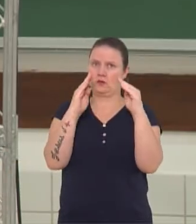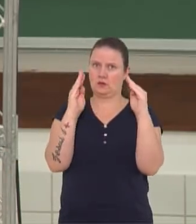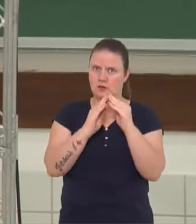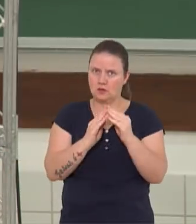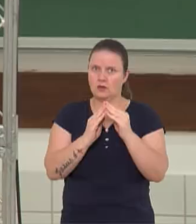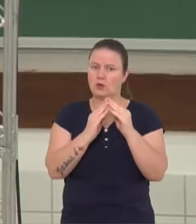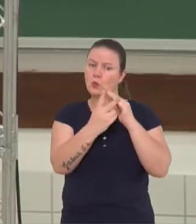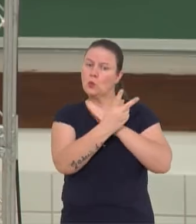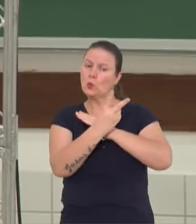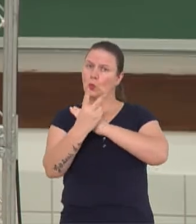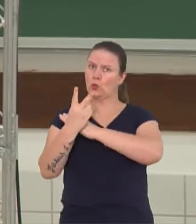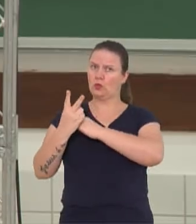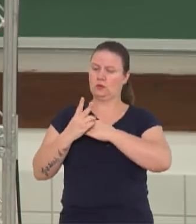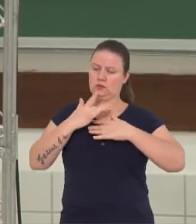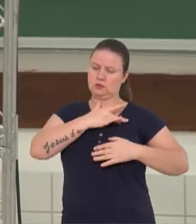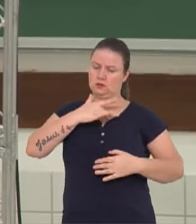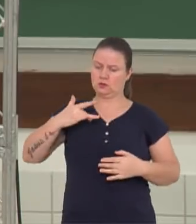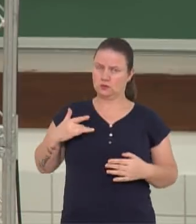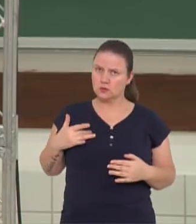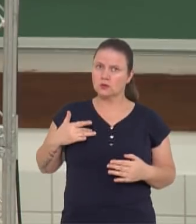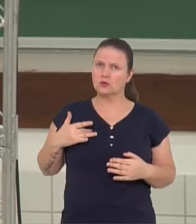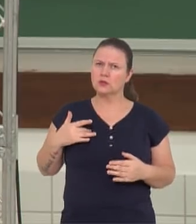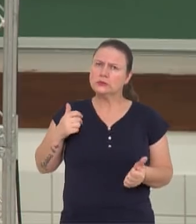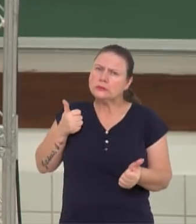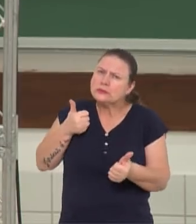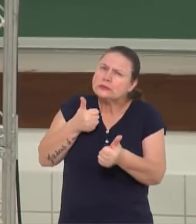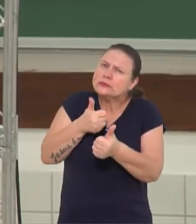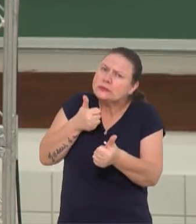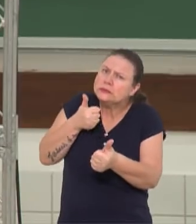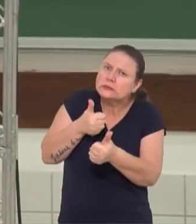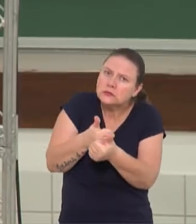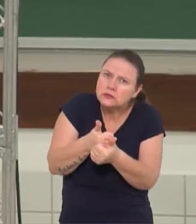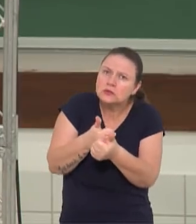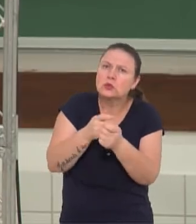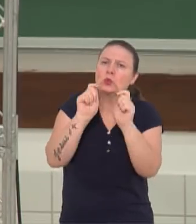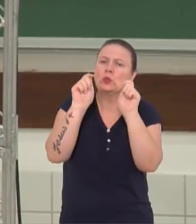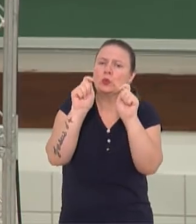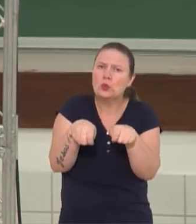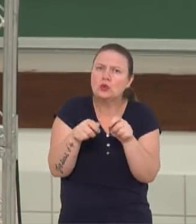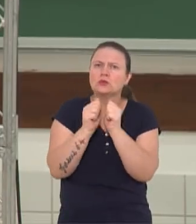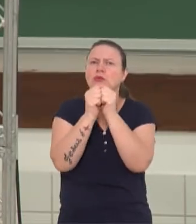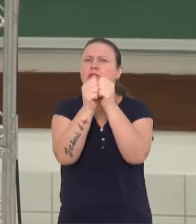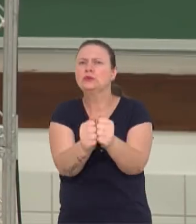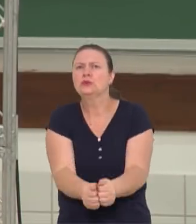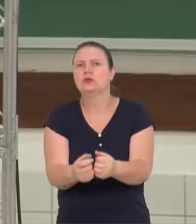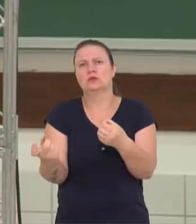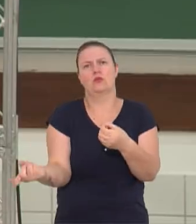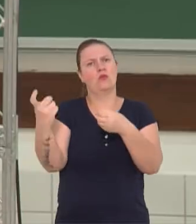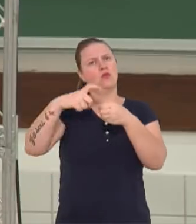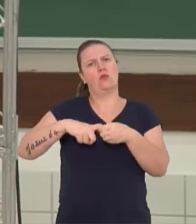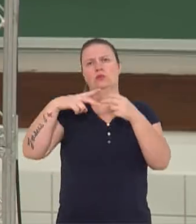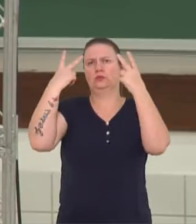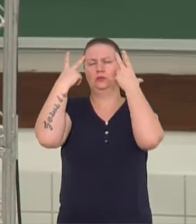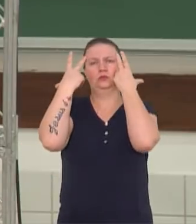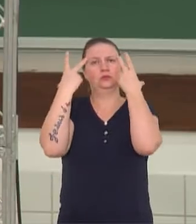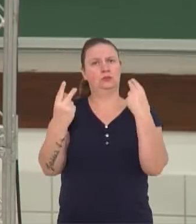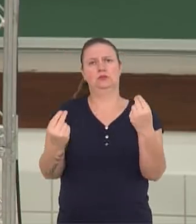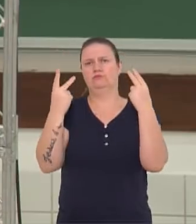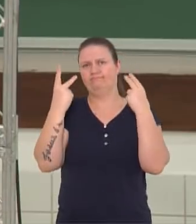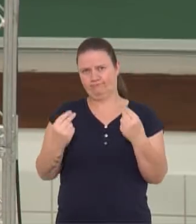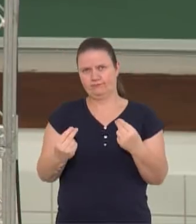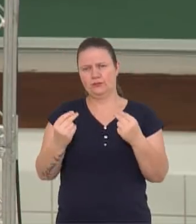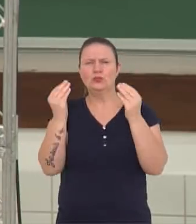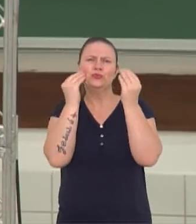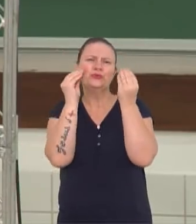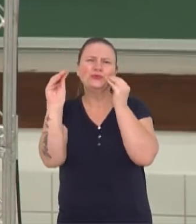se protejam, para que a gente logo, logo esteja pronto para estar junto de volta, né? Logo, logo a gente esteja junto.